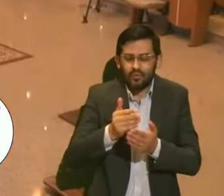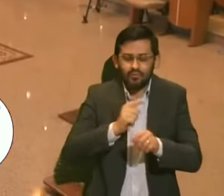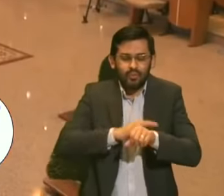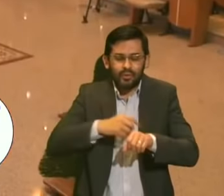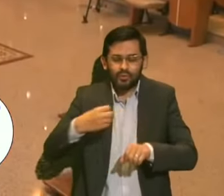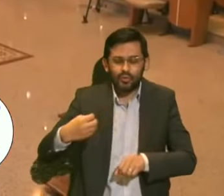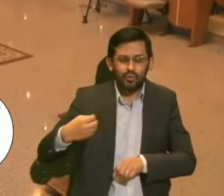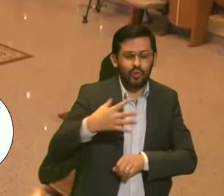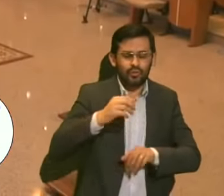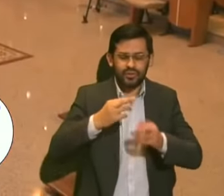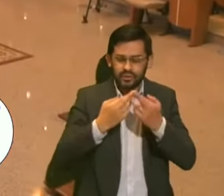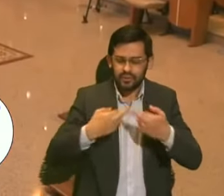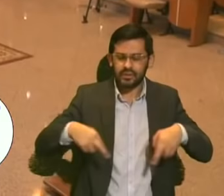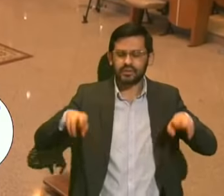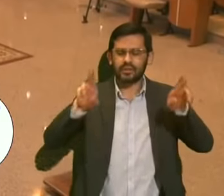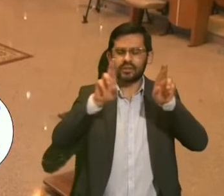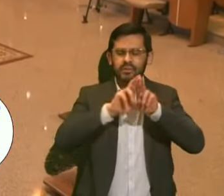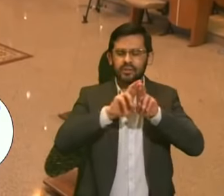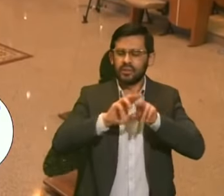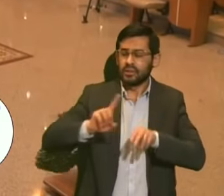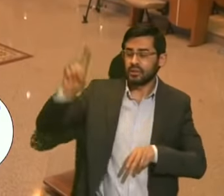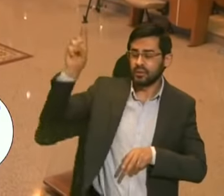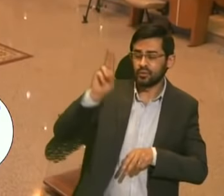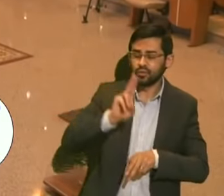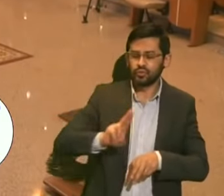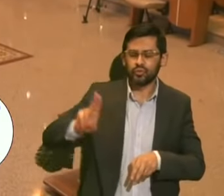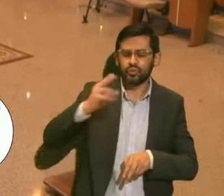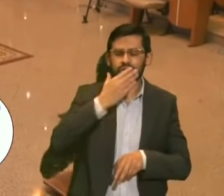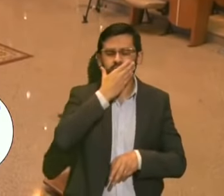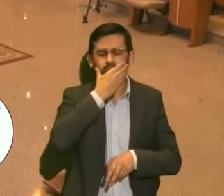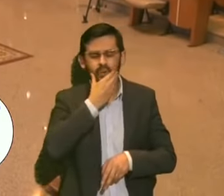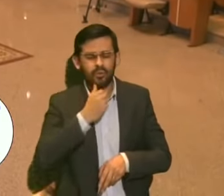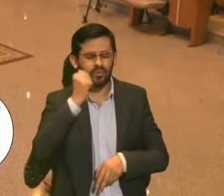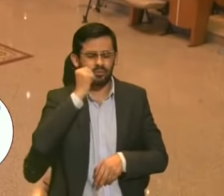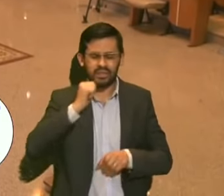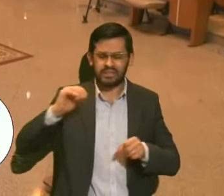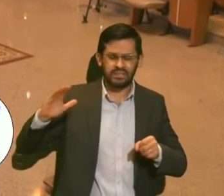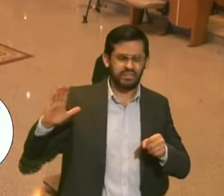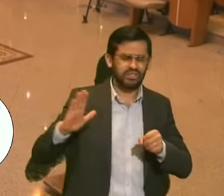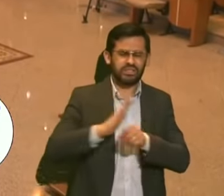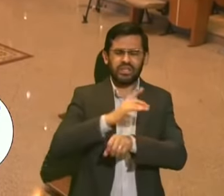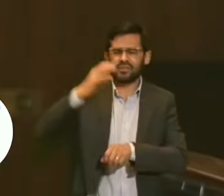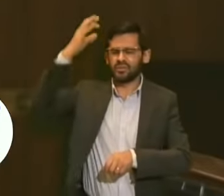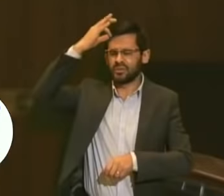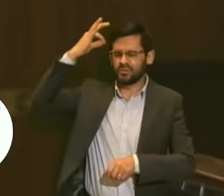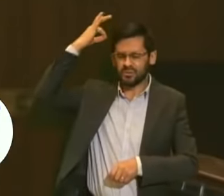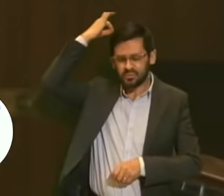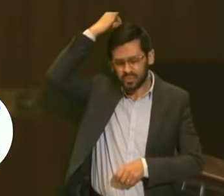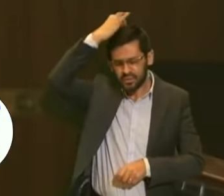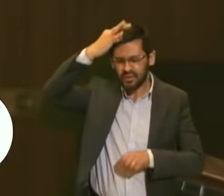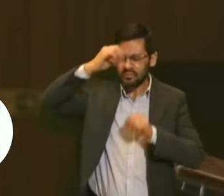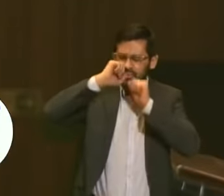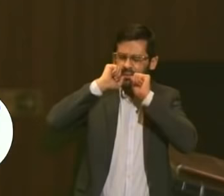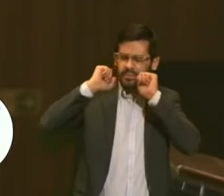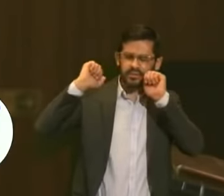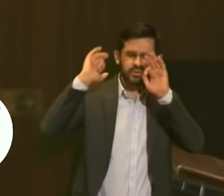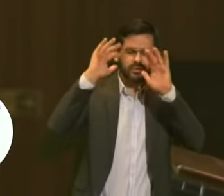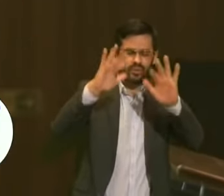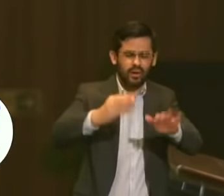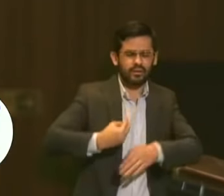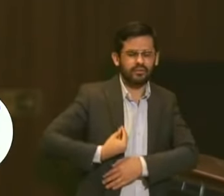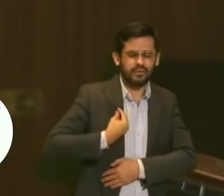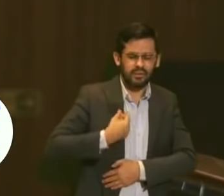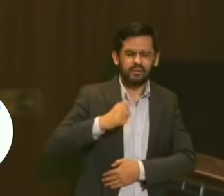alguém, para que o Senhor use homens e mulheres cheios do Espírito Santo para abençoarem essas vidas e que